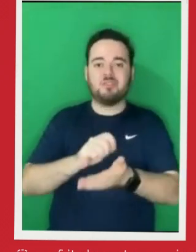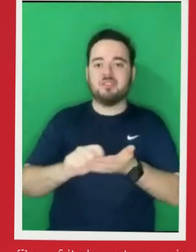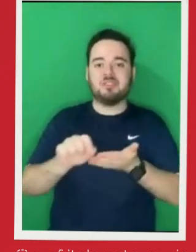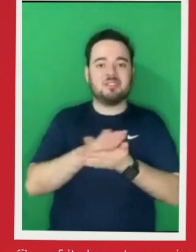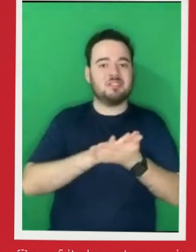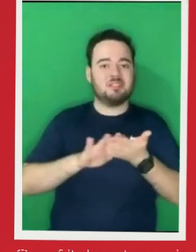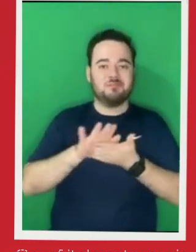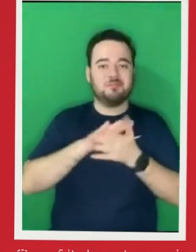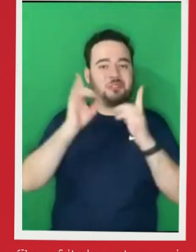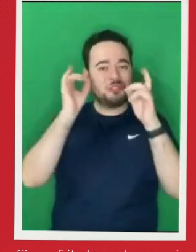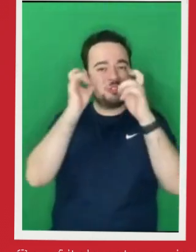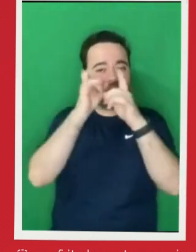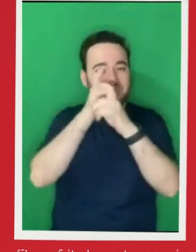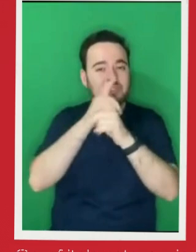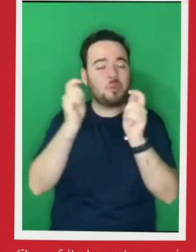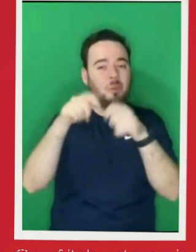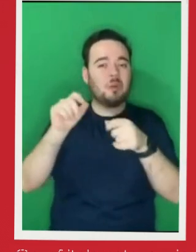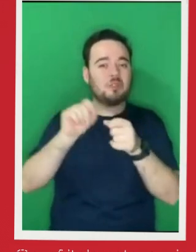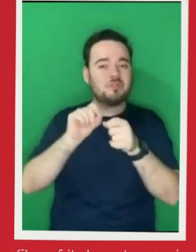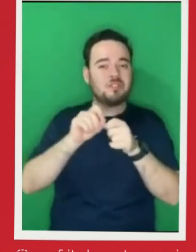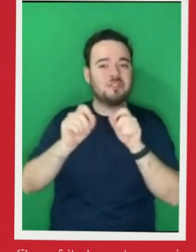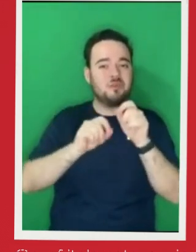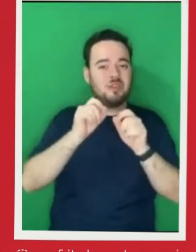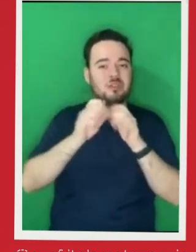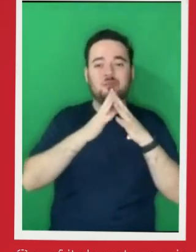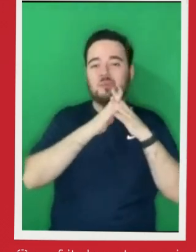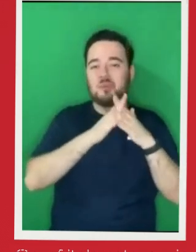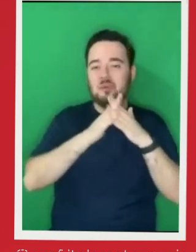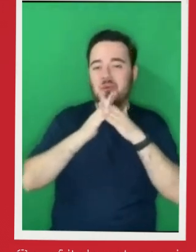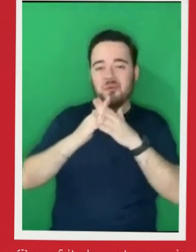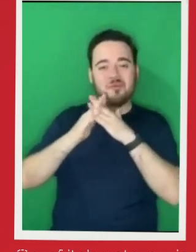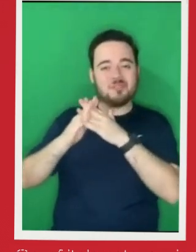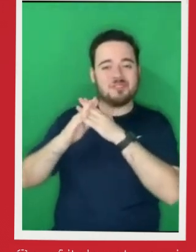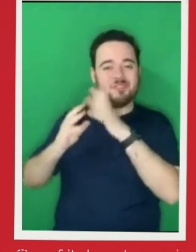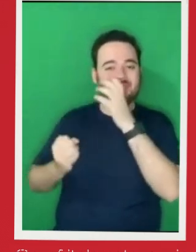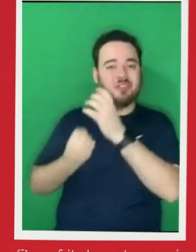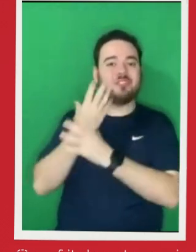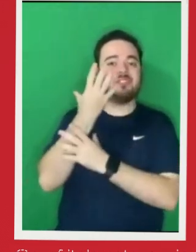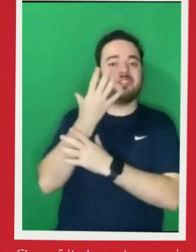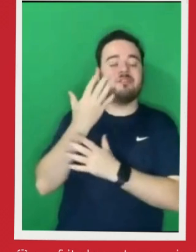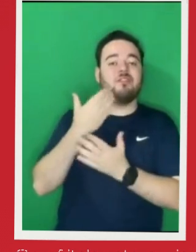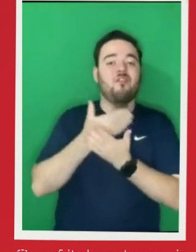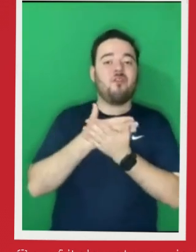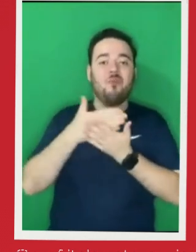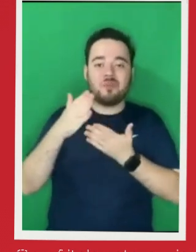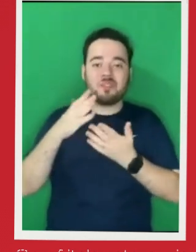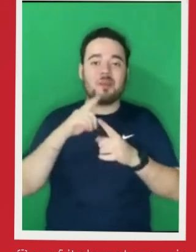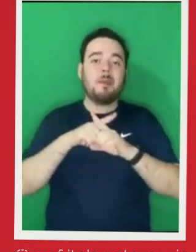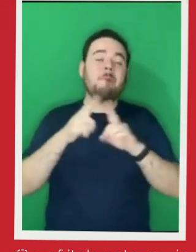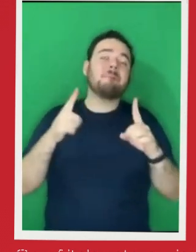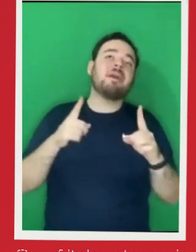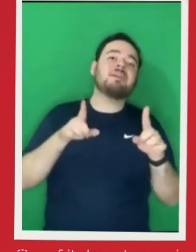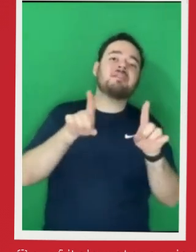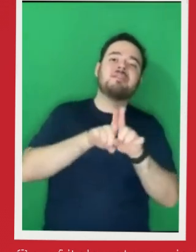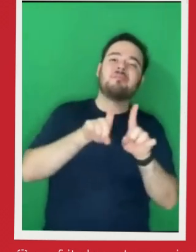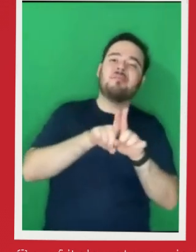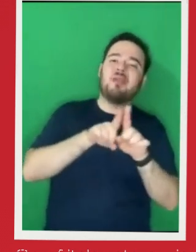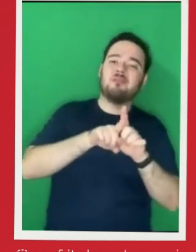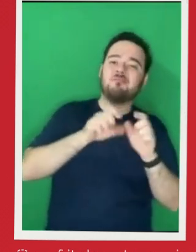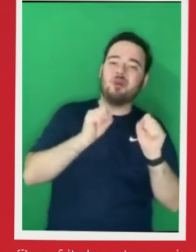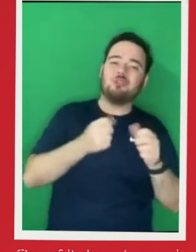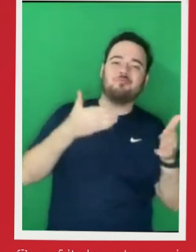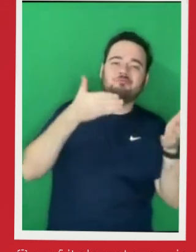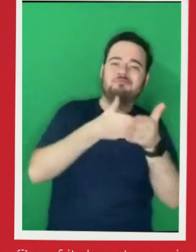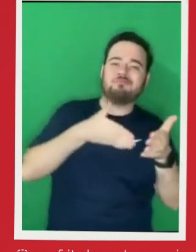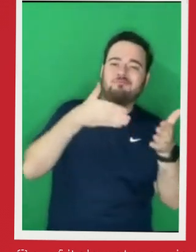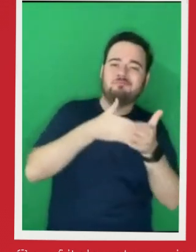nós, a página em branco ela é muito difícil. Ela pode fazer uma convocação criativa, dizer eu vou começar, mas ela também